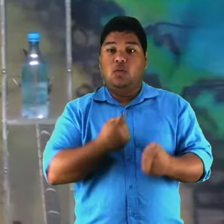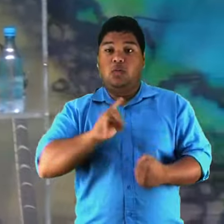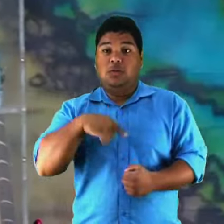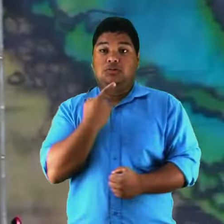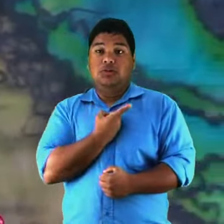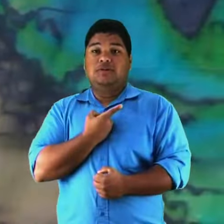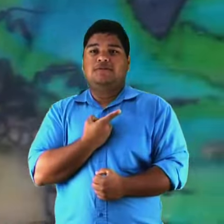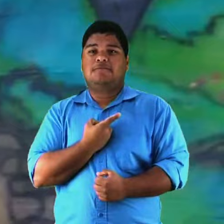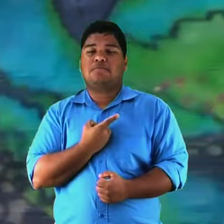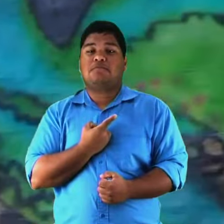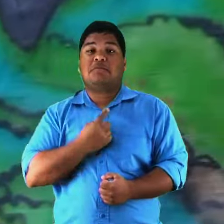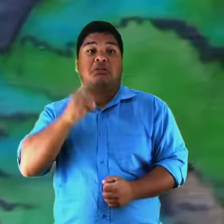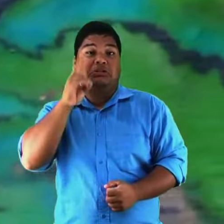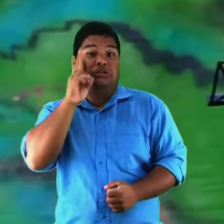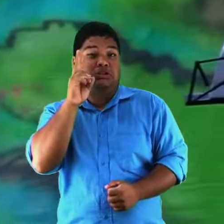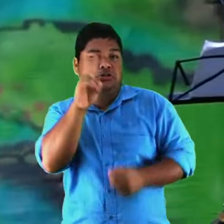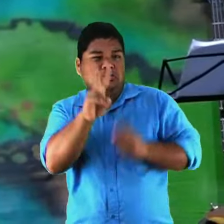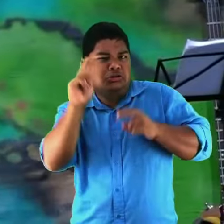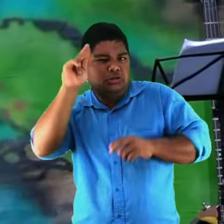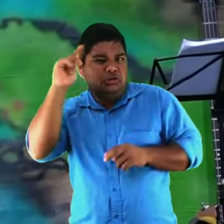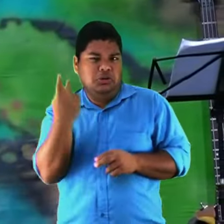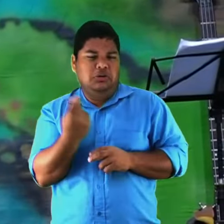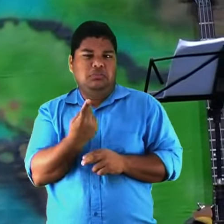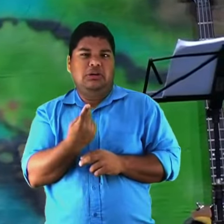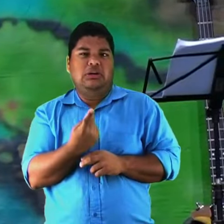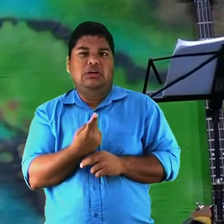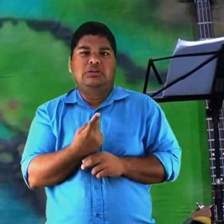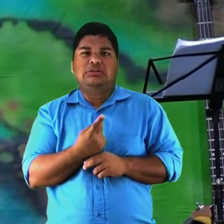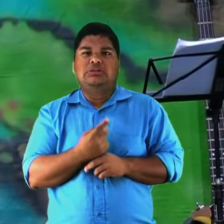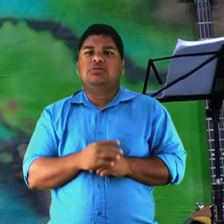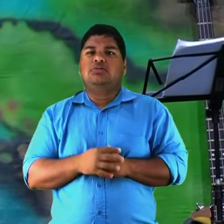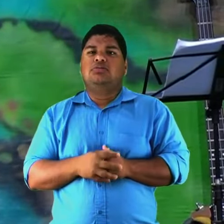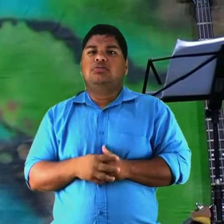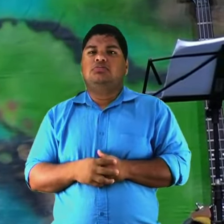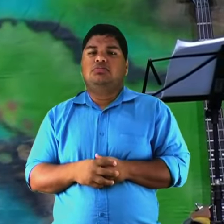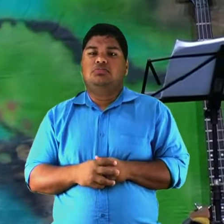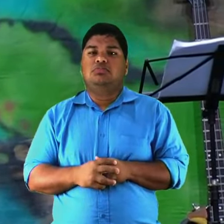história da humanidade, é catastrófica.